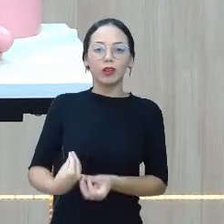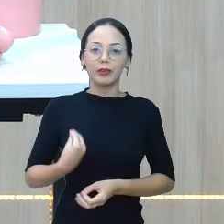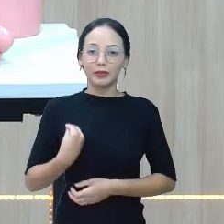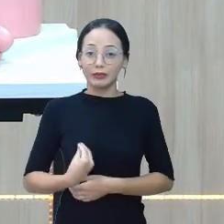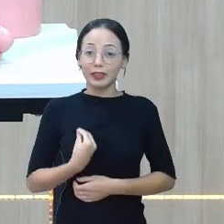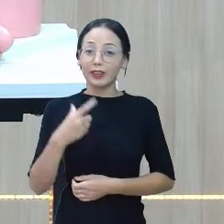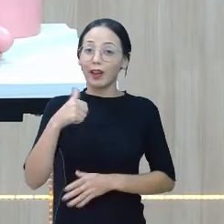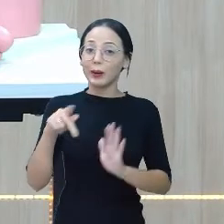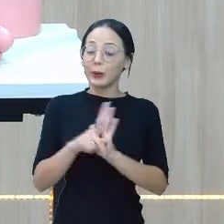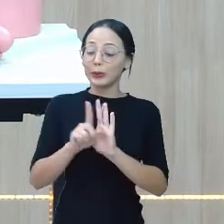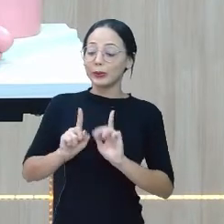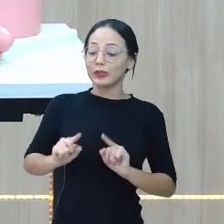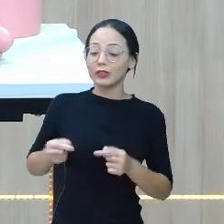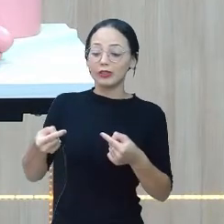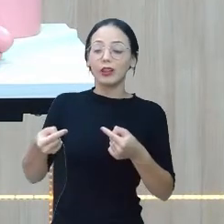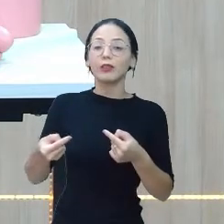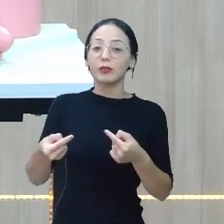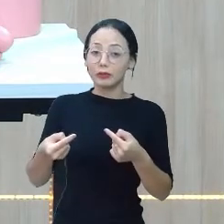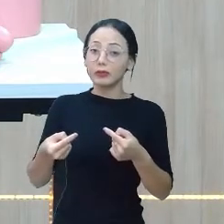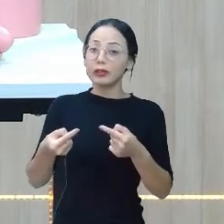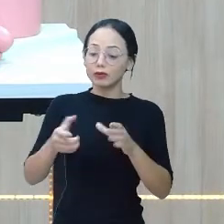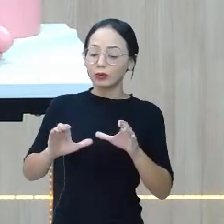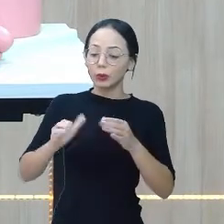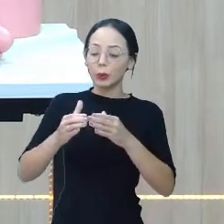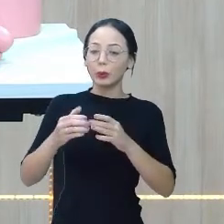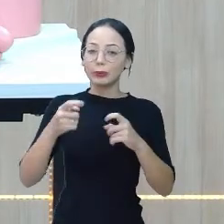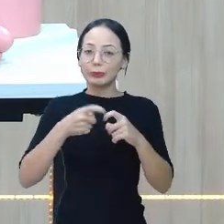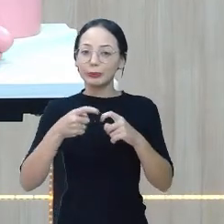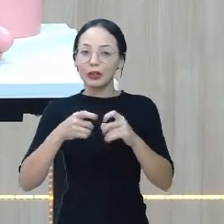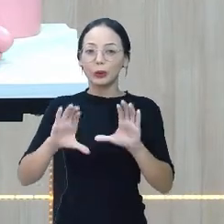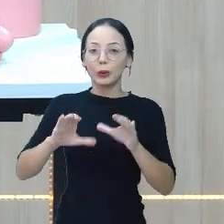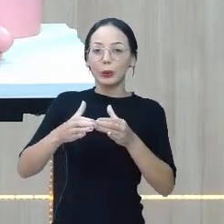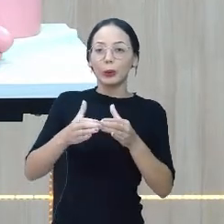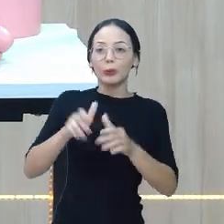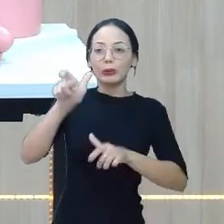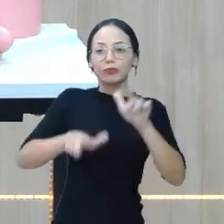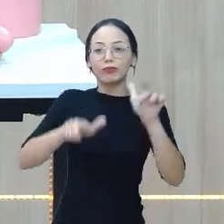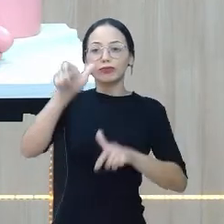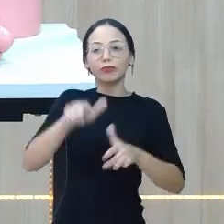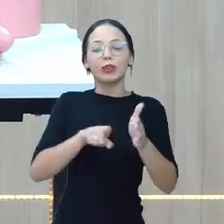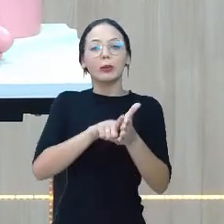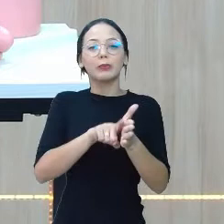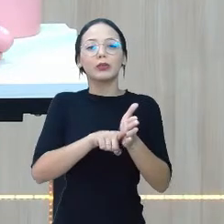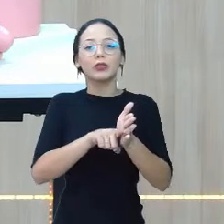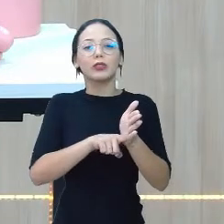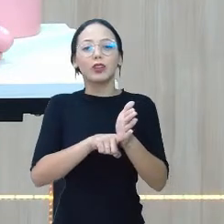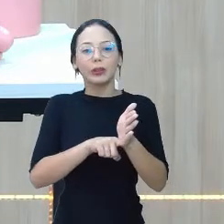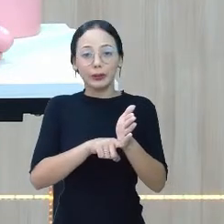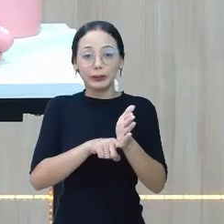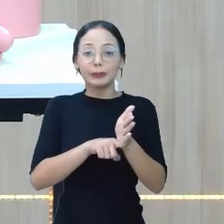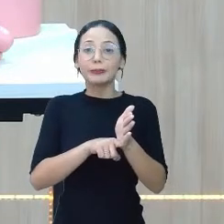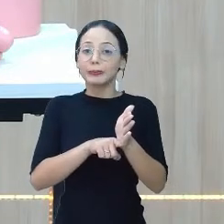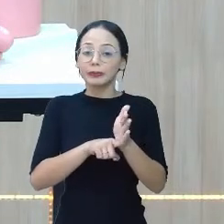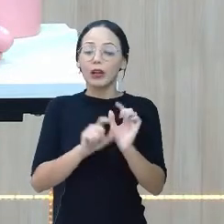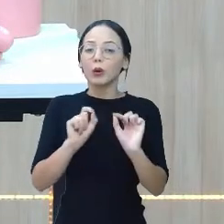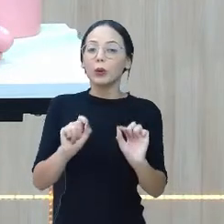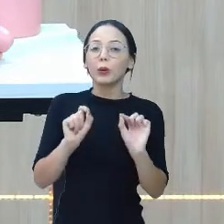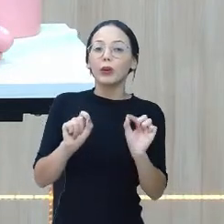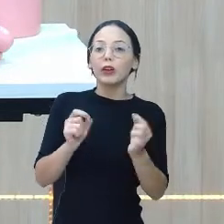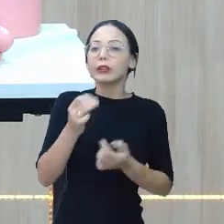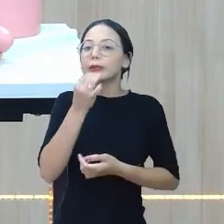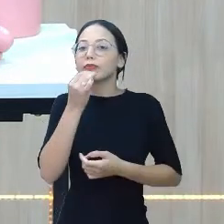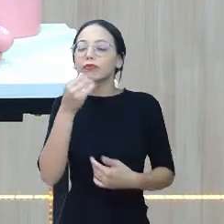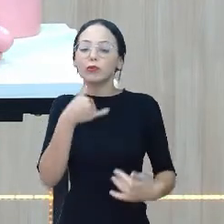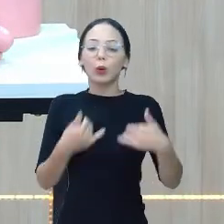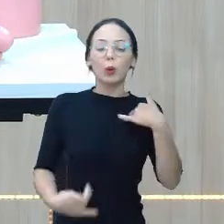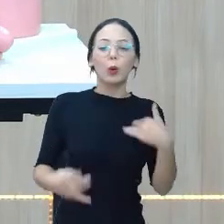Esse é o grande desafio de uma equipe médica, de uma equipe de pesquisadores em relação a quê? Em relação ao